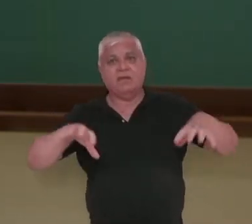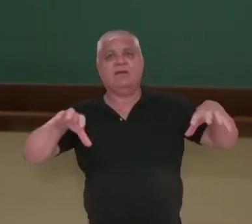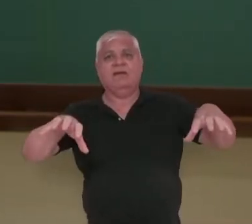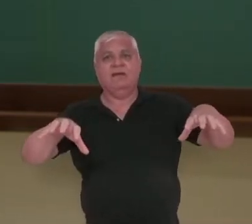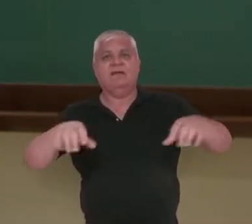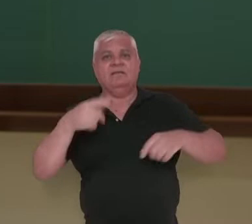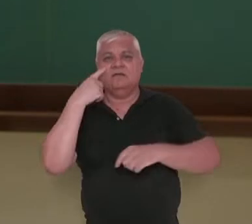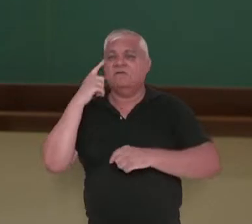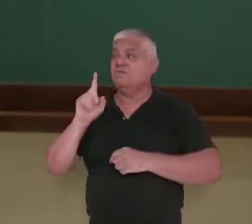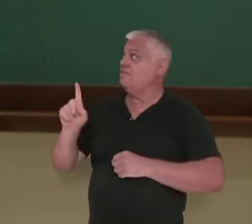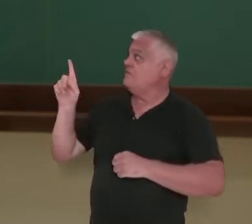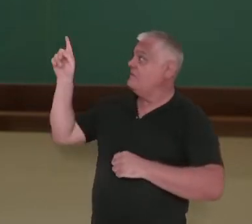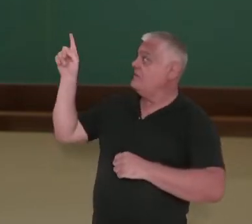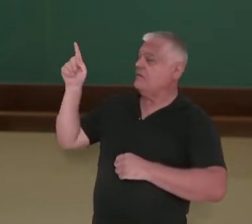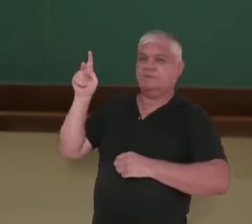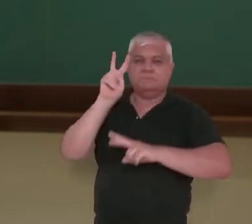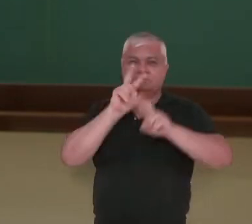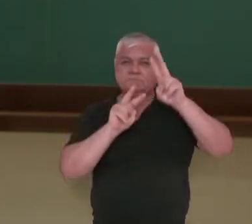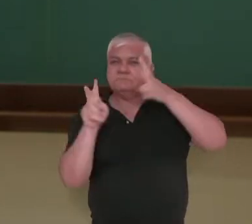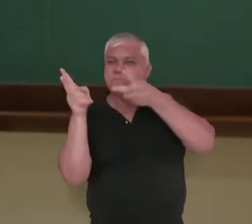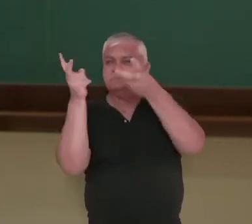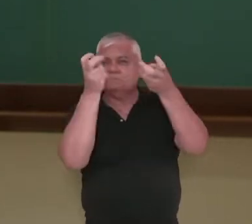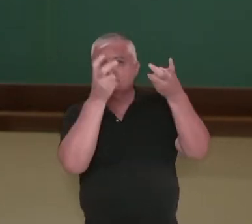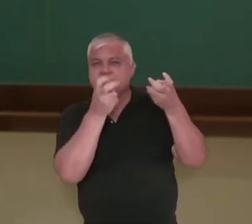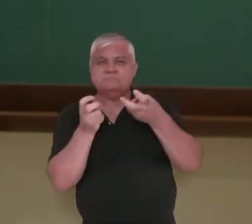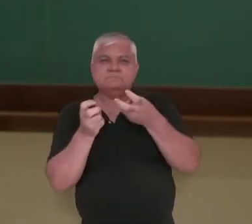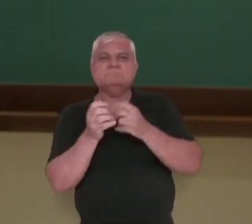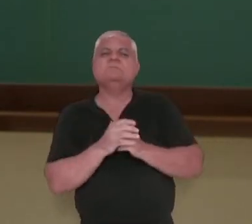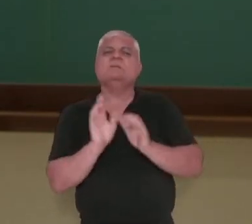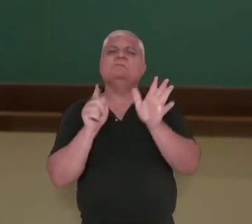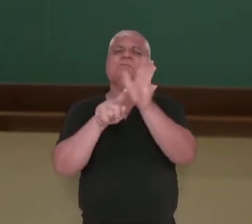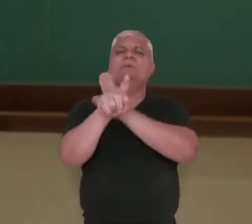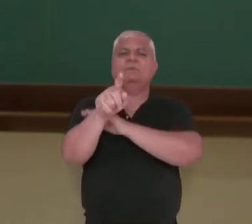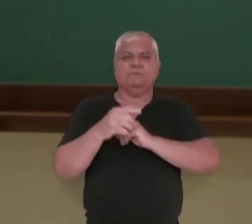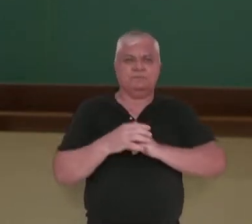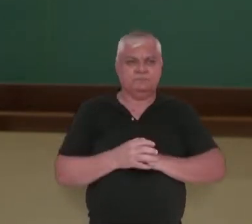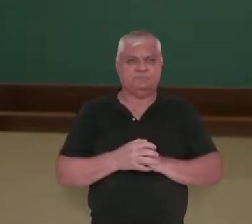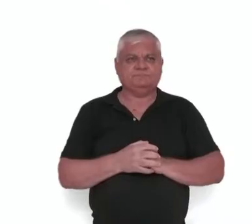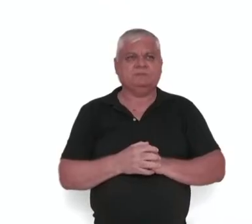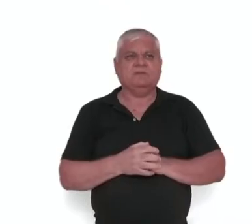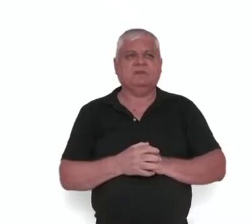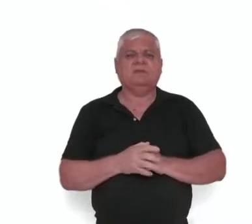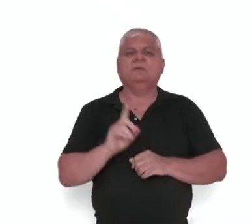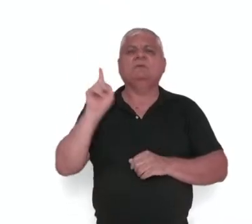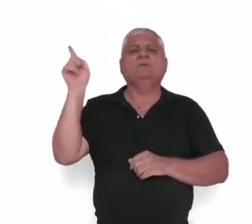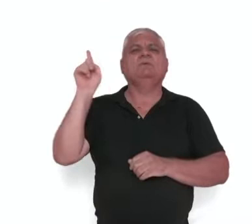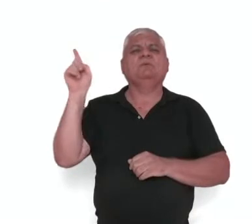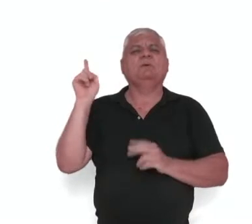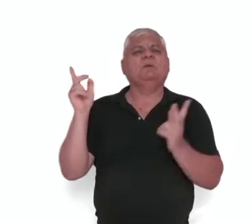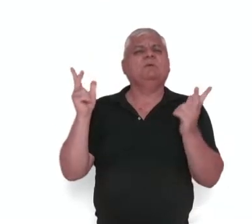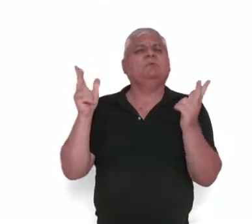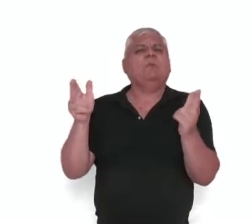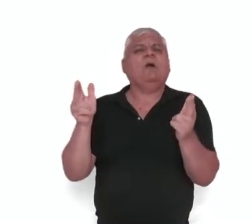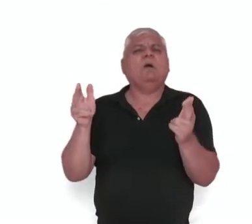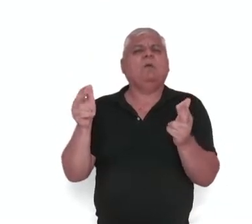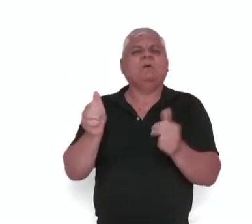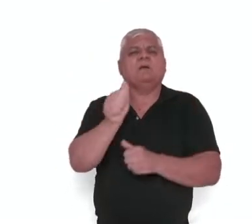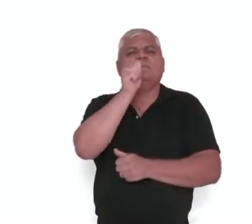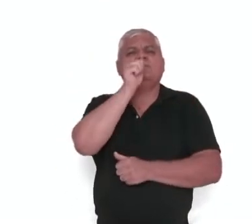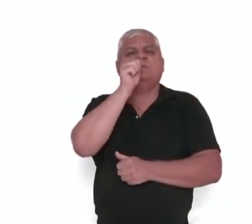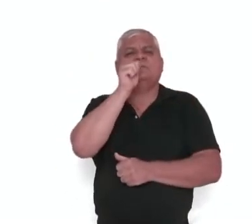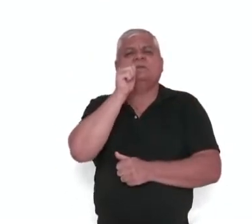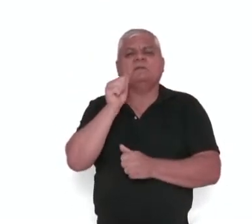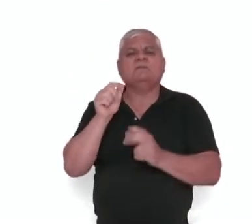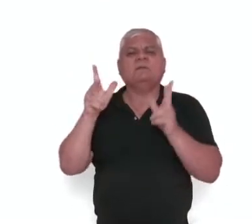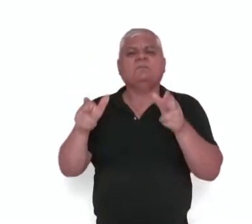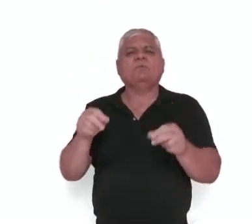E observando esta imagem, né, eu quero perguntar para você, o que que elas têm em comum em relação à sua